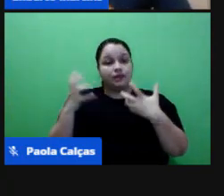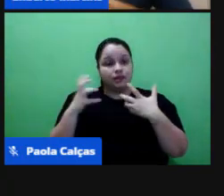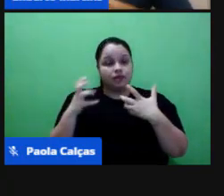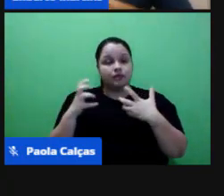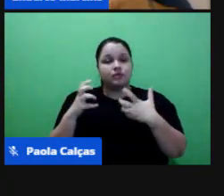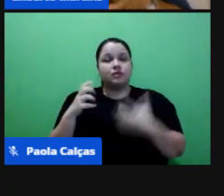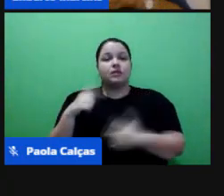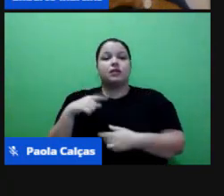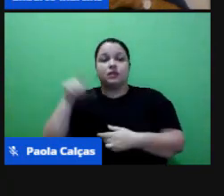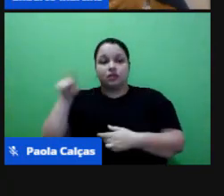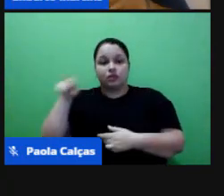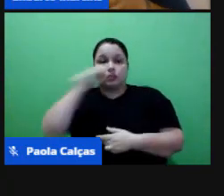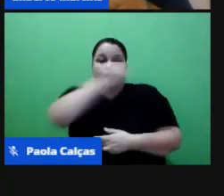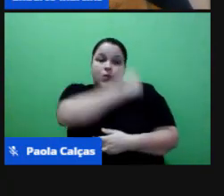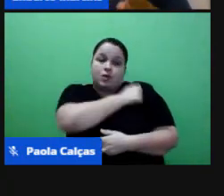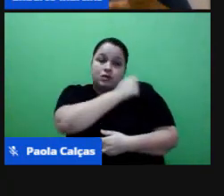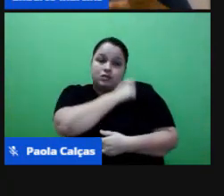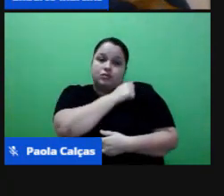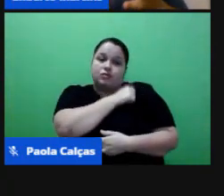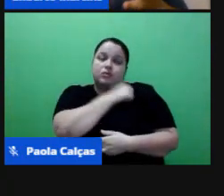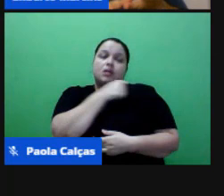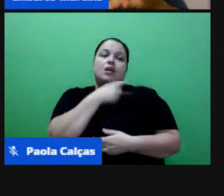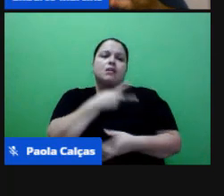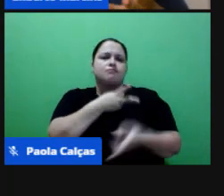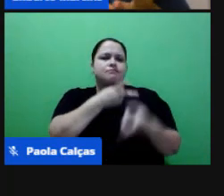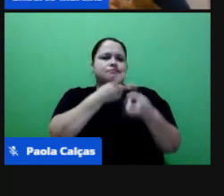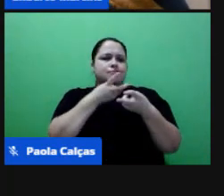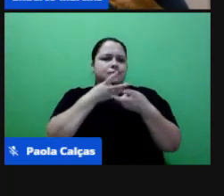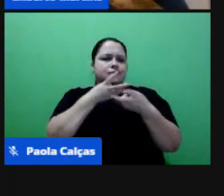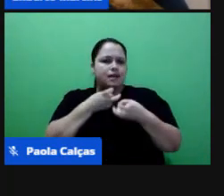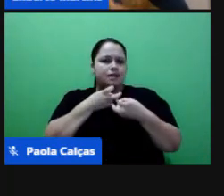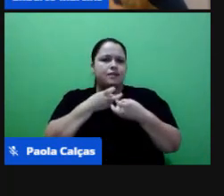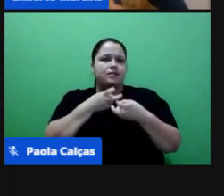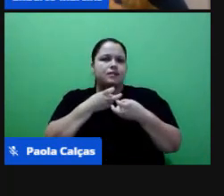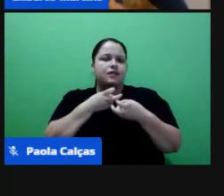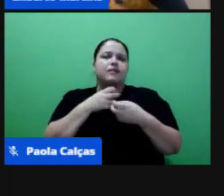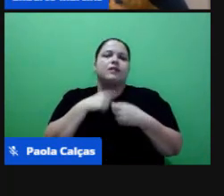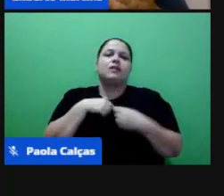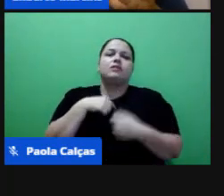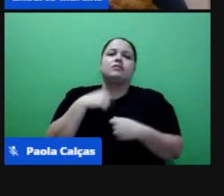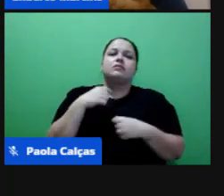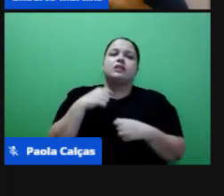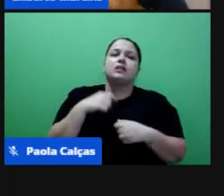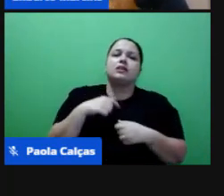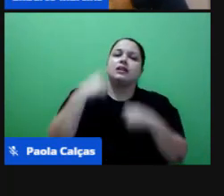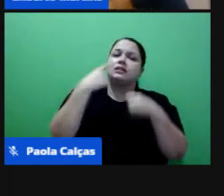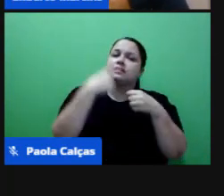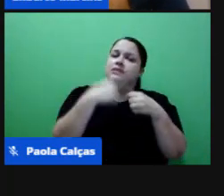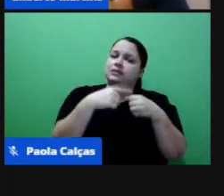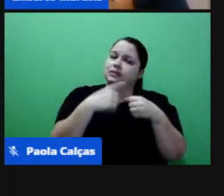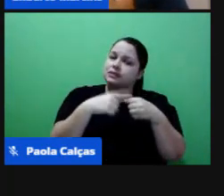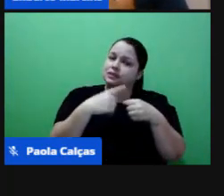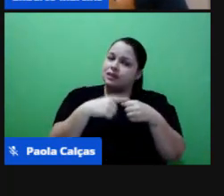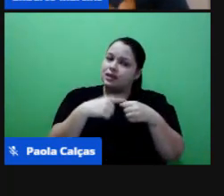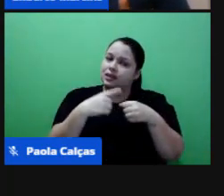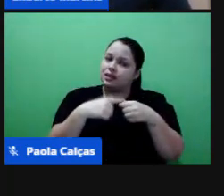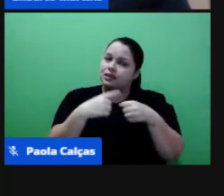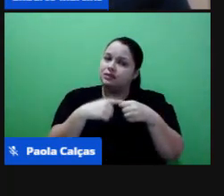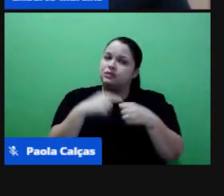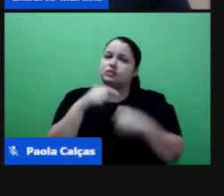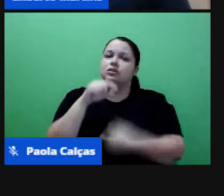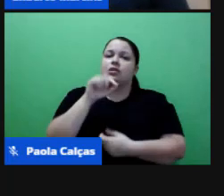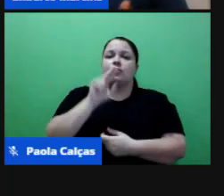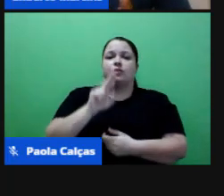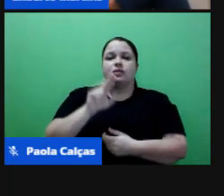reconhecimento dele saber reconhecer o distrito, o município, a unidade de federação e